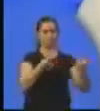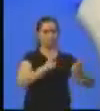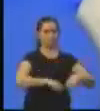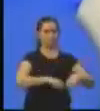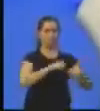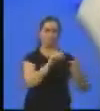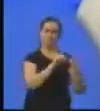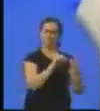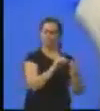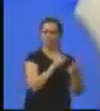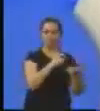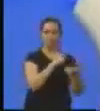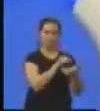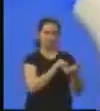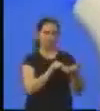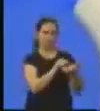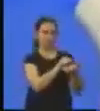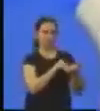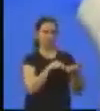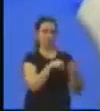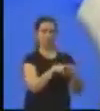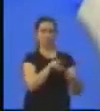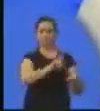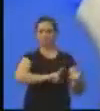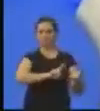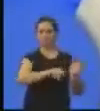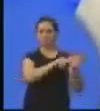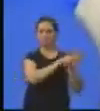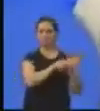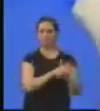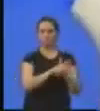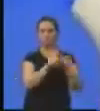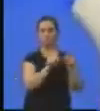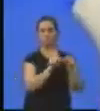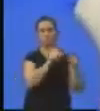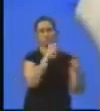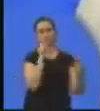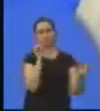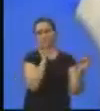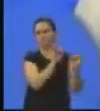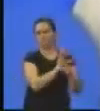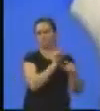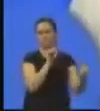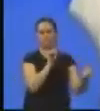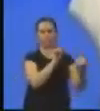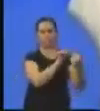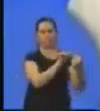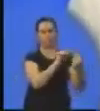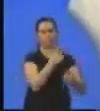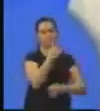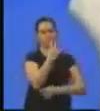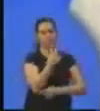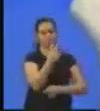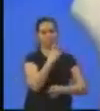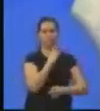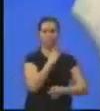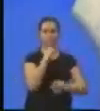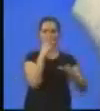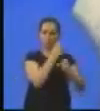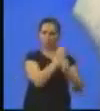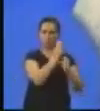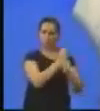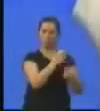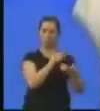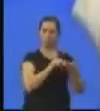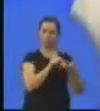na calculadora ou usando as propriedades, o resultado final vai ser 2. Então, veja lá, tem o cálculo pela calculadora, direto,